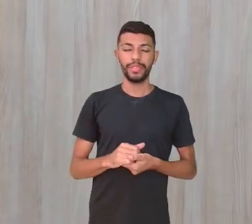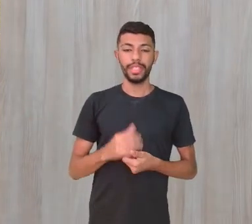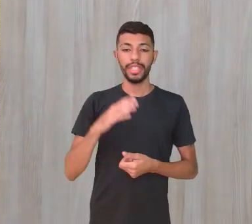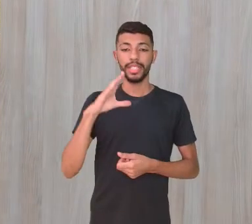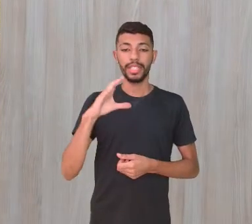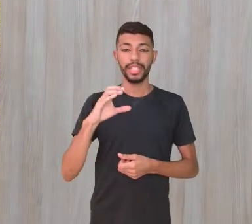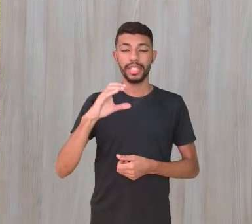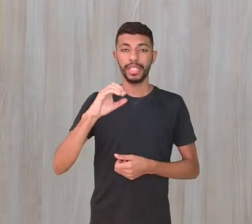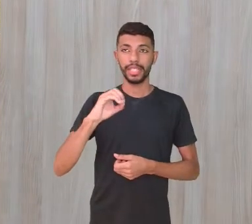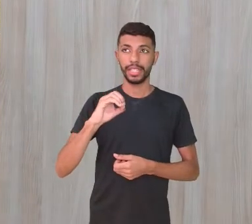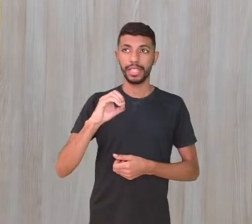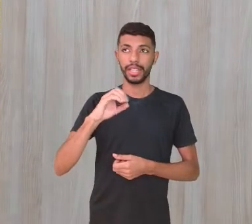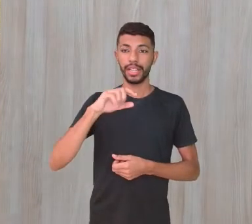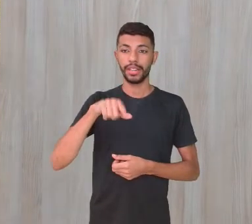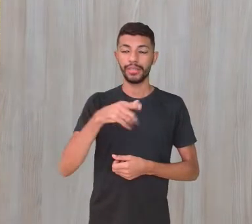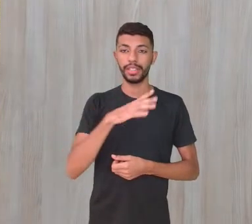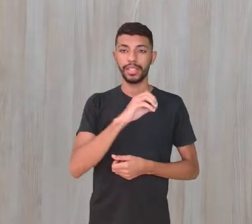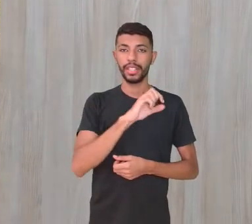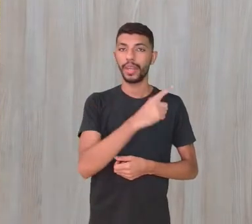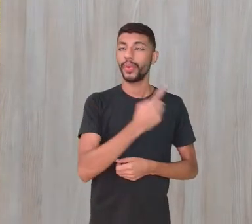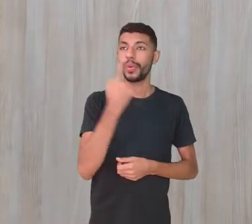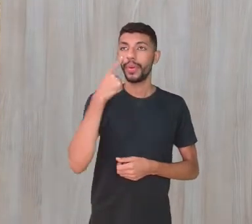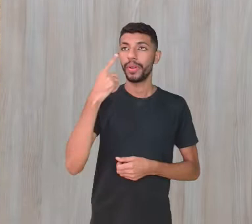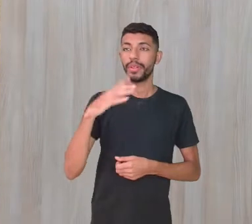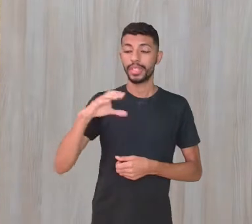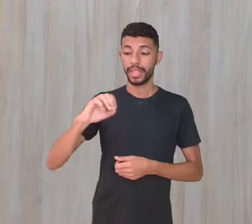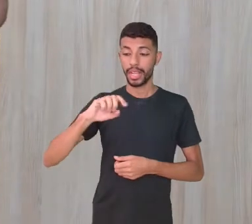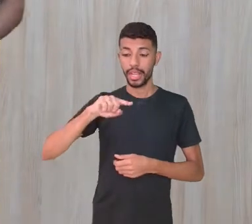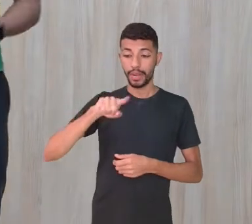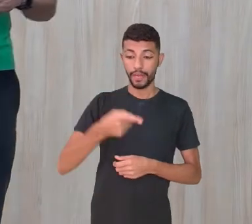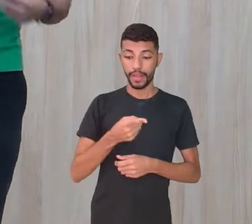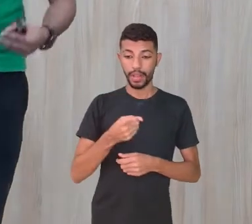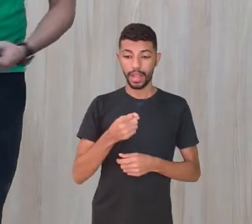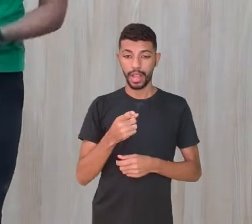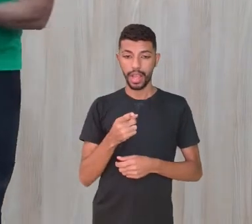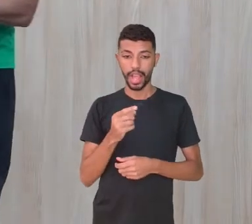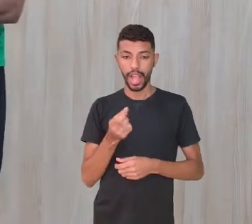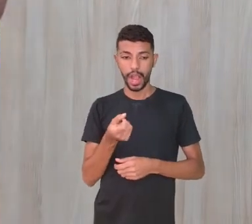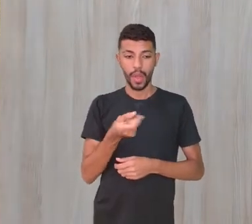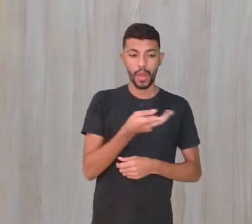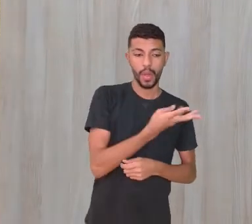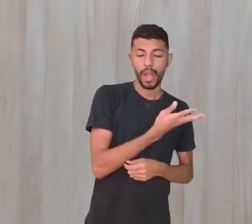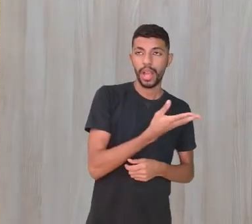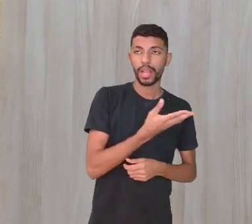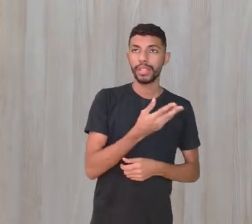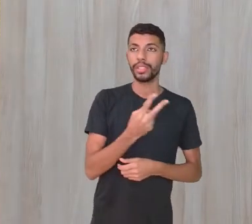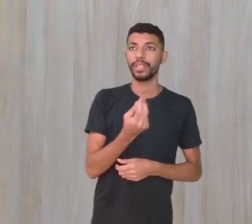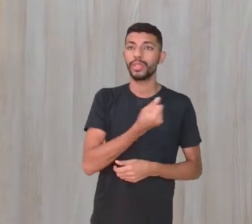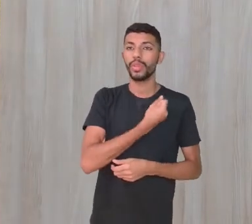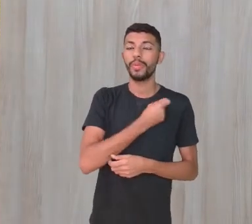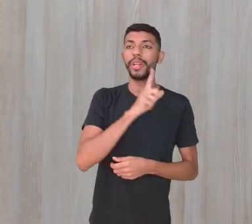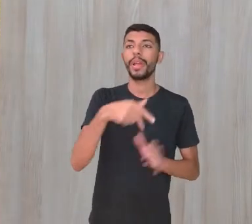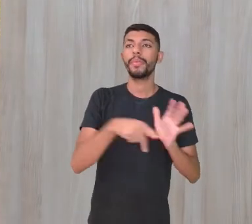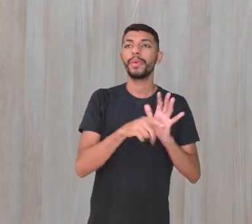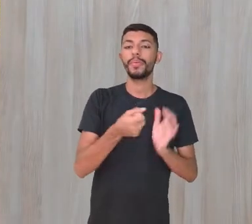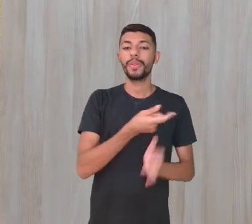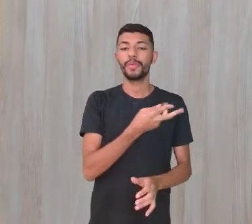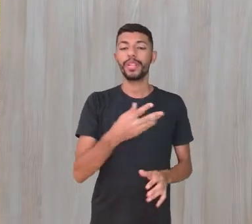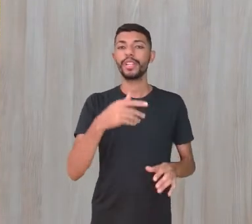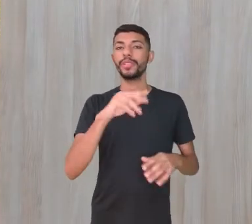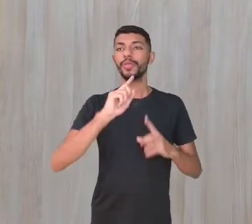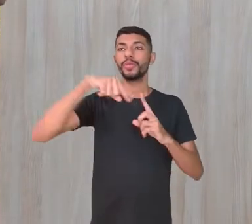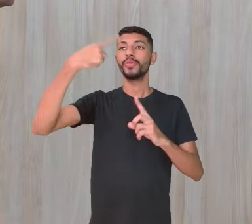ó, depois da vírgula, a quantidade de números que vai ter depois da vírgula é a quantidade que tiver lá o